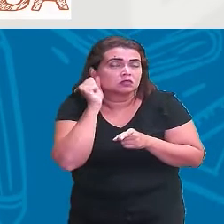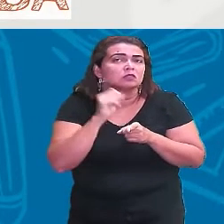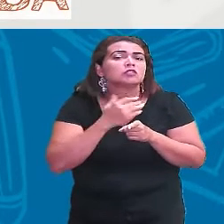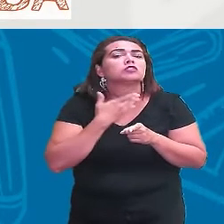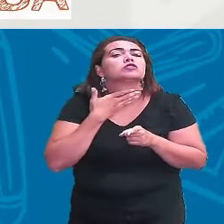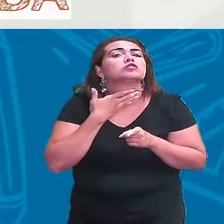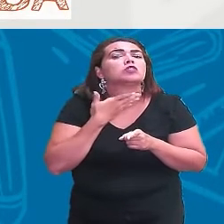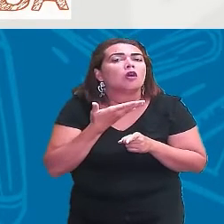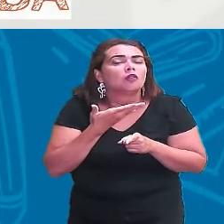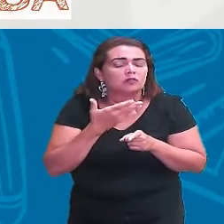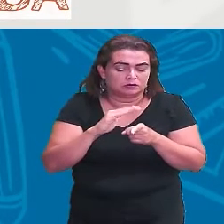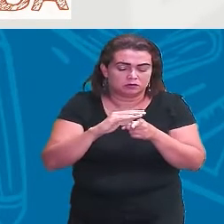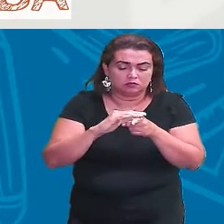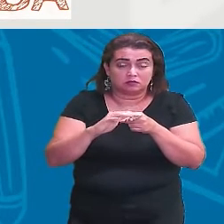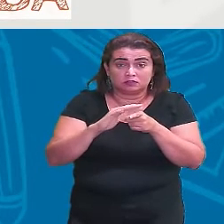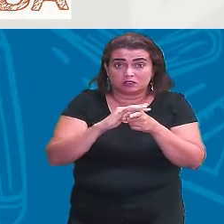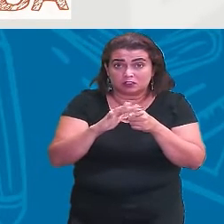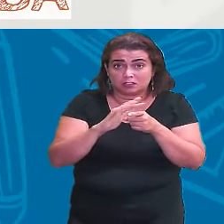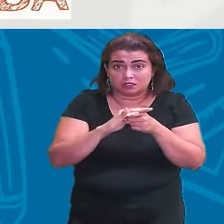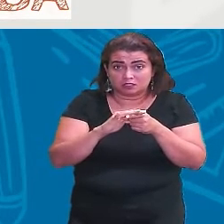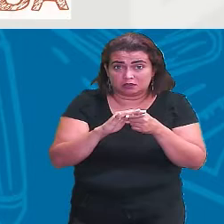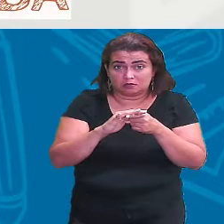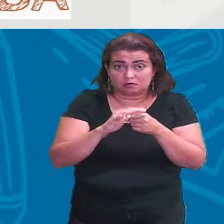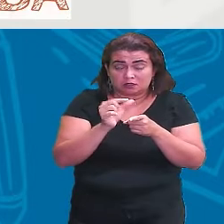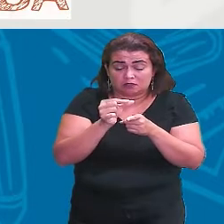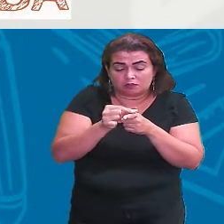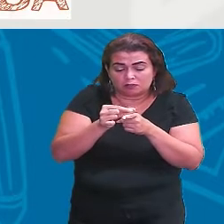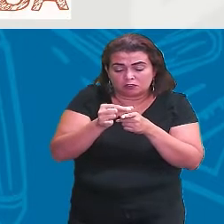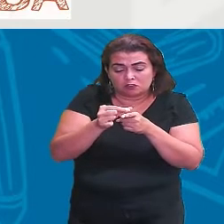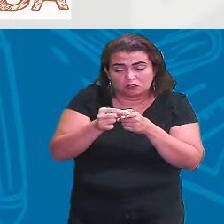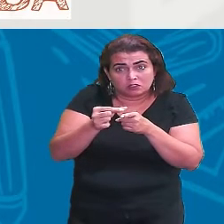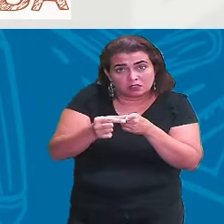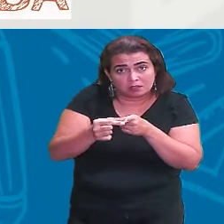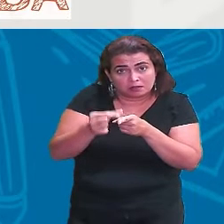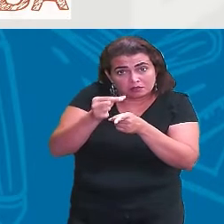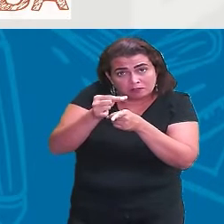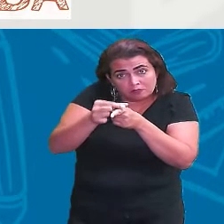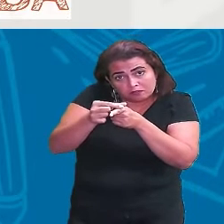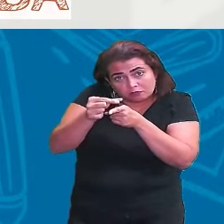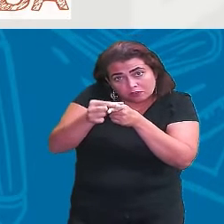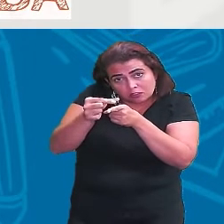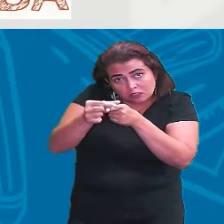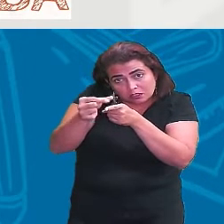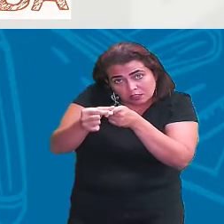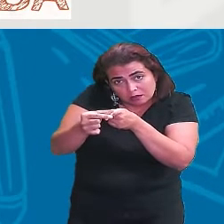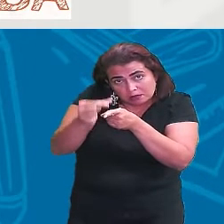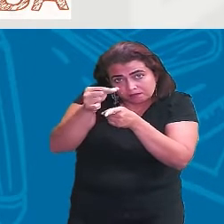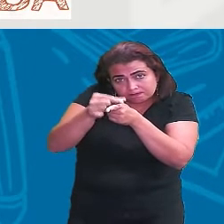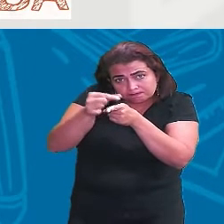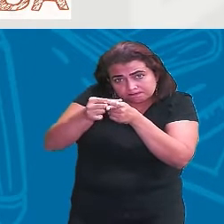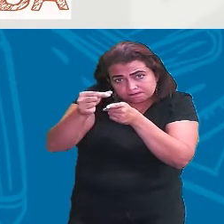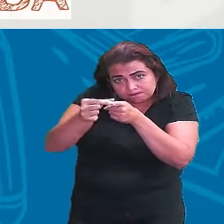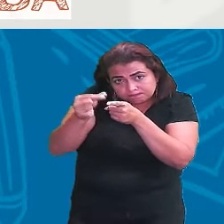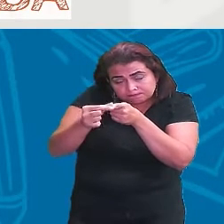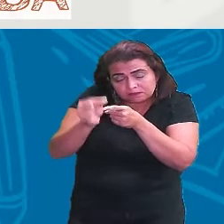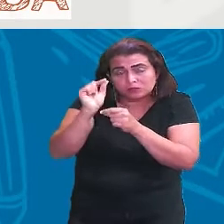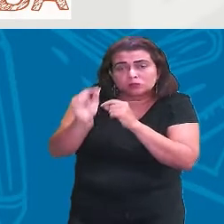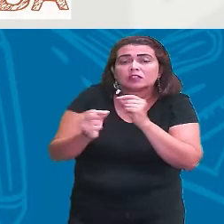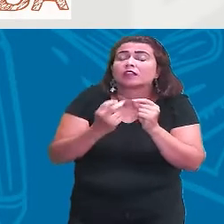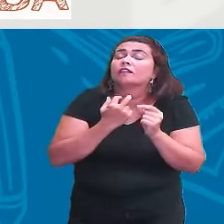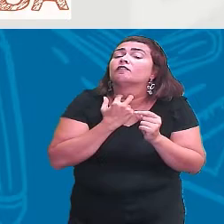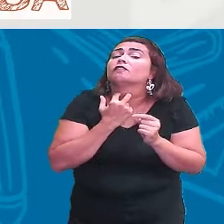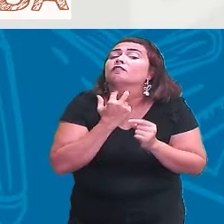de sons, né? Que são pronunciados por uma única emissão de voz. A base